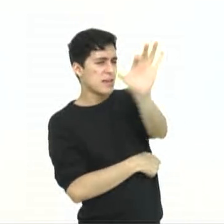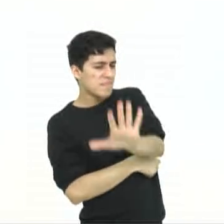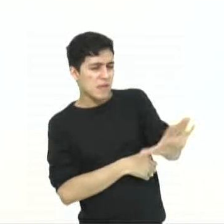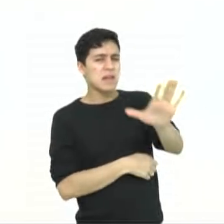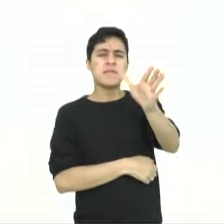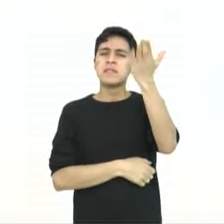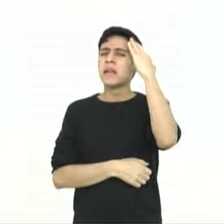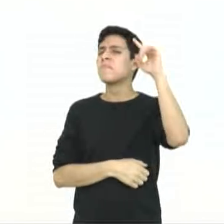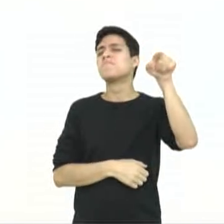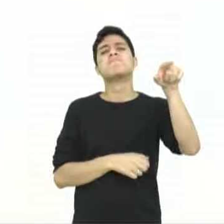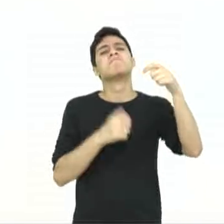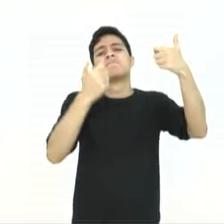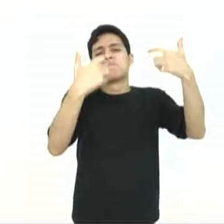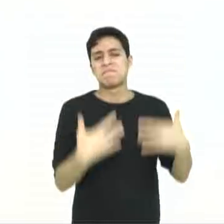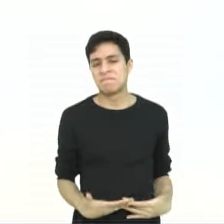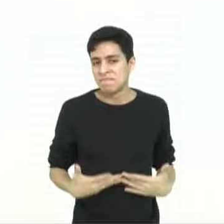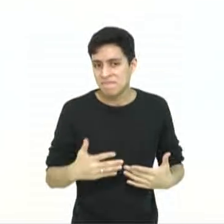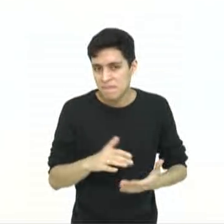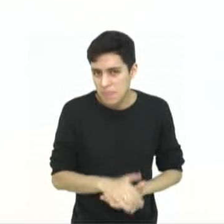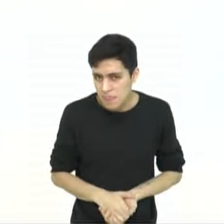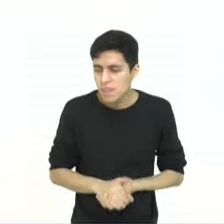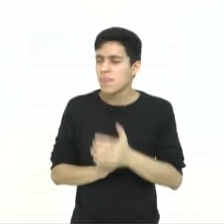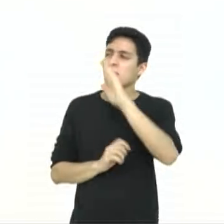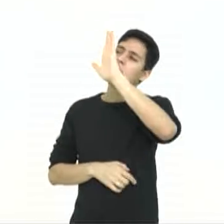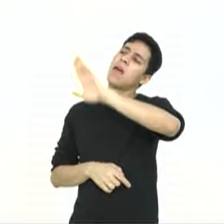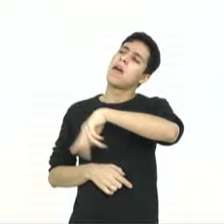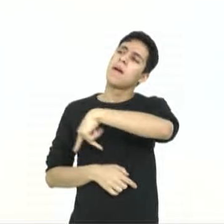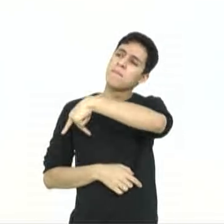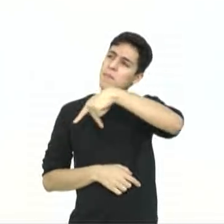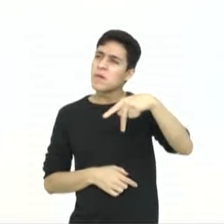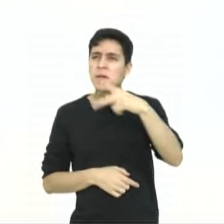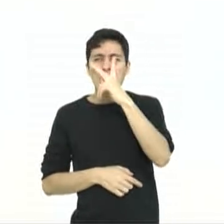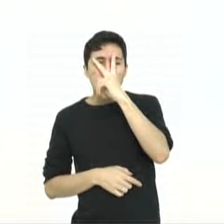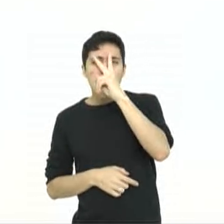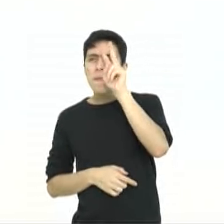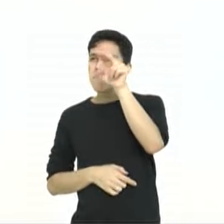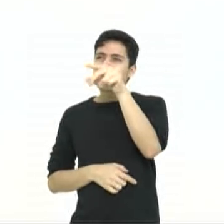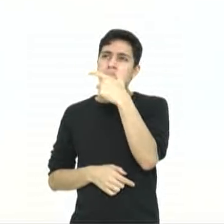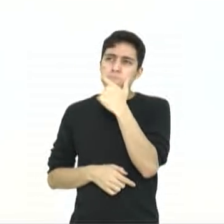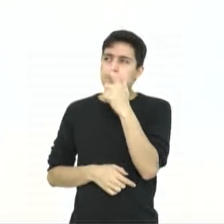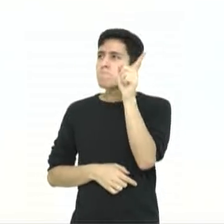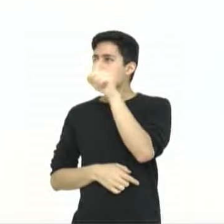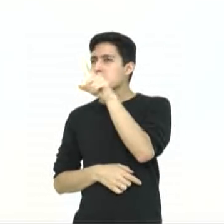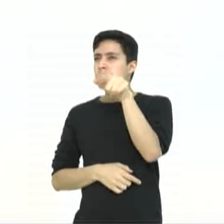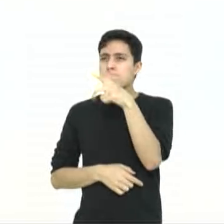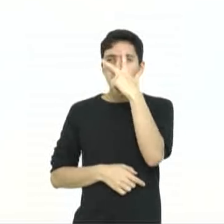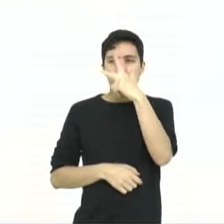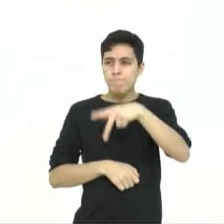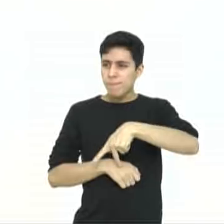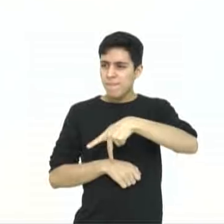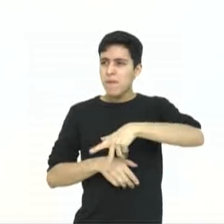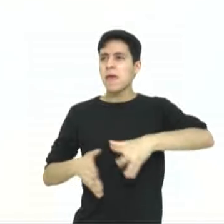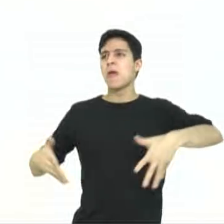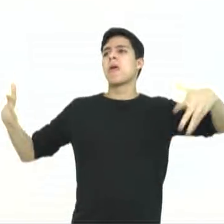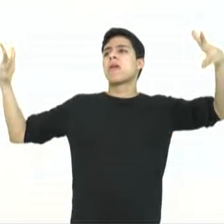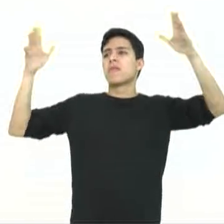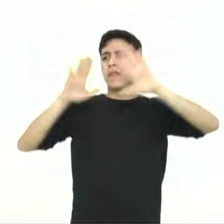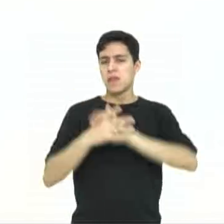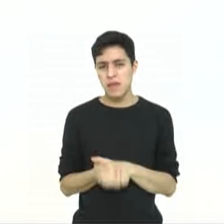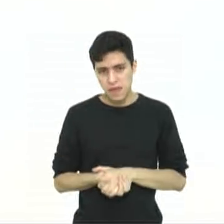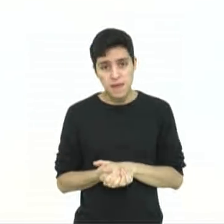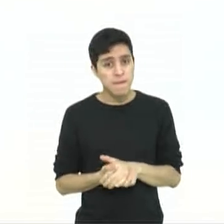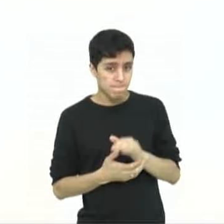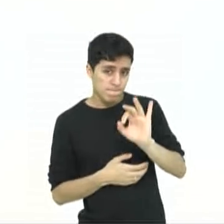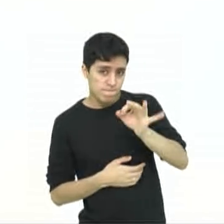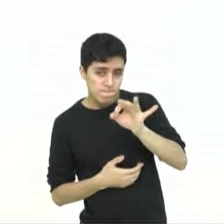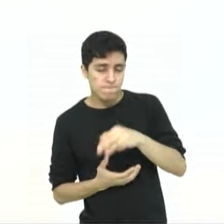Uhum. Algumas estão encostadas lá embaixo, lá, ó, tocando. Tem um senhor assim, ó, tipo uma